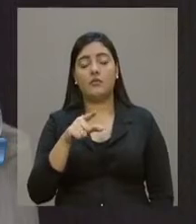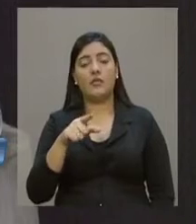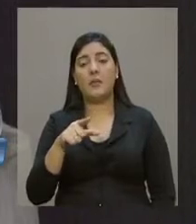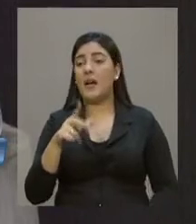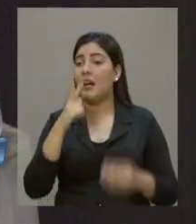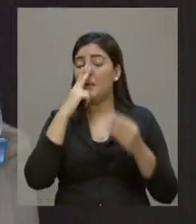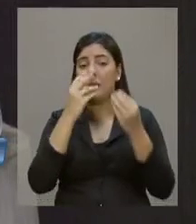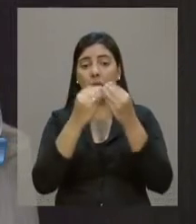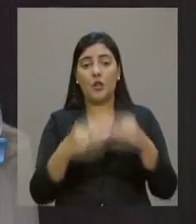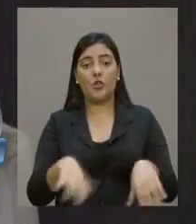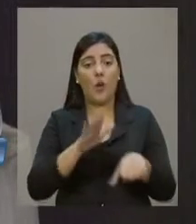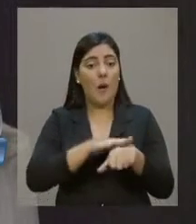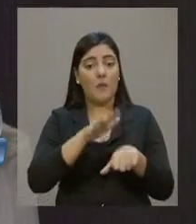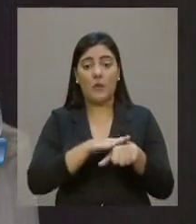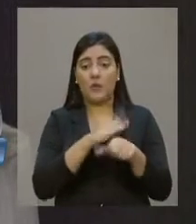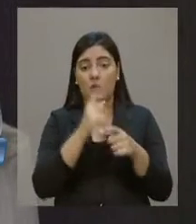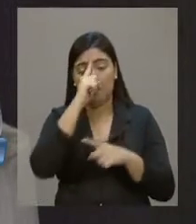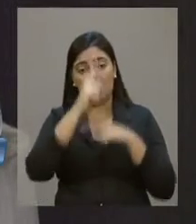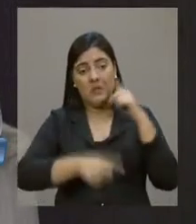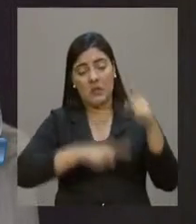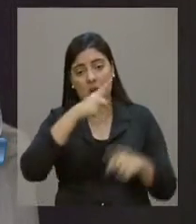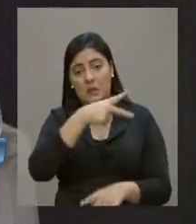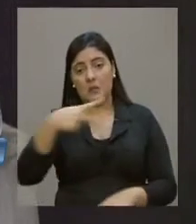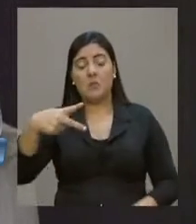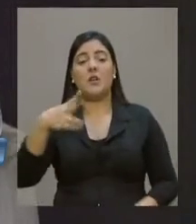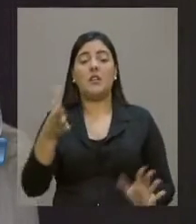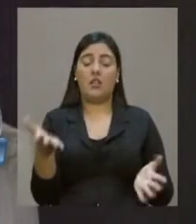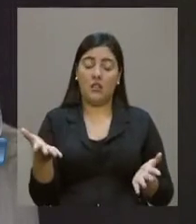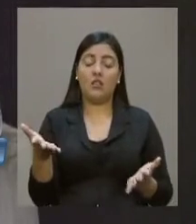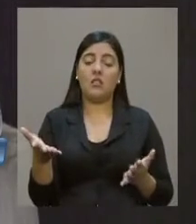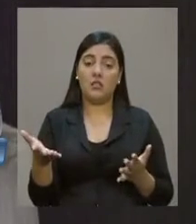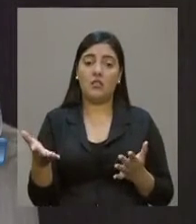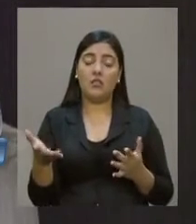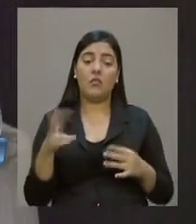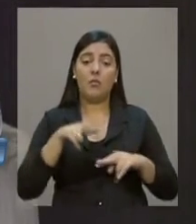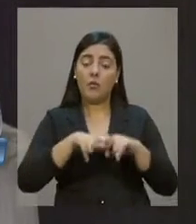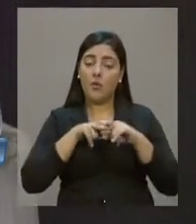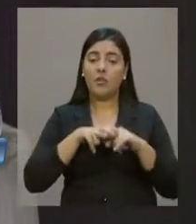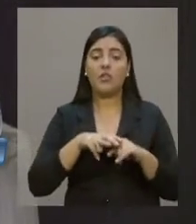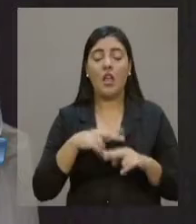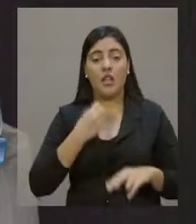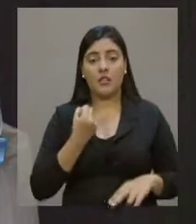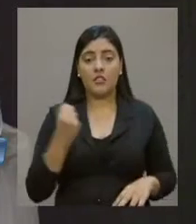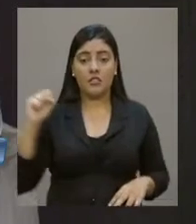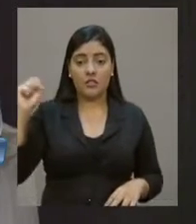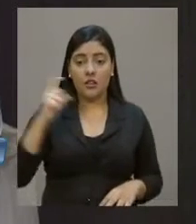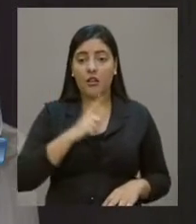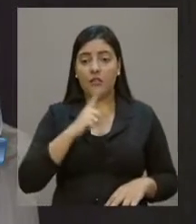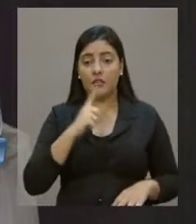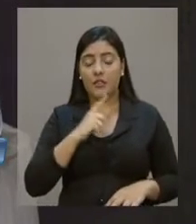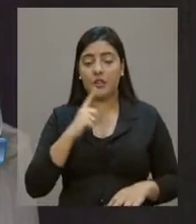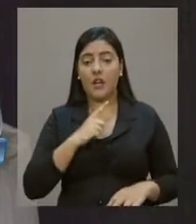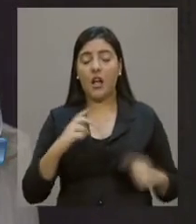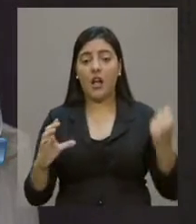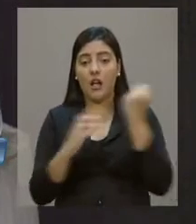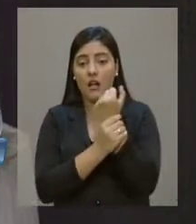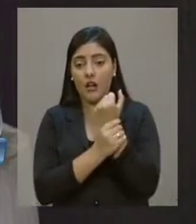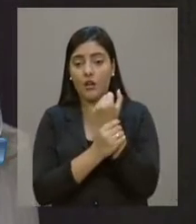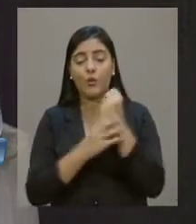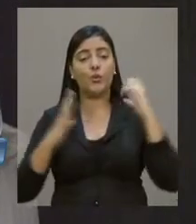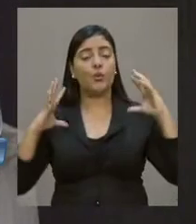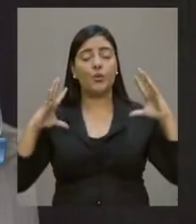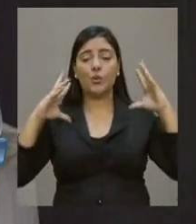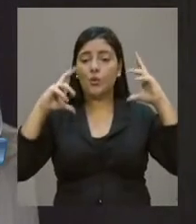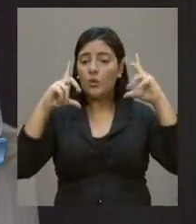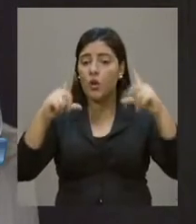autonomia. Queria me solidarizar com a comunidade de pessoas trans e dizer que é um imenso desafio, né, garantir a